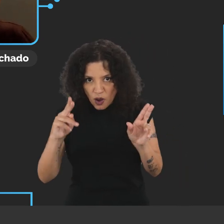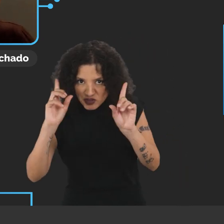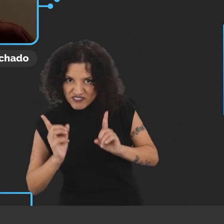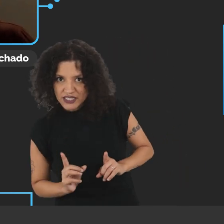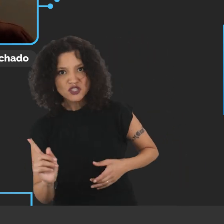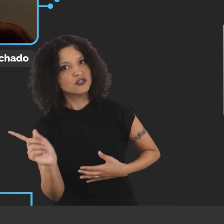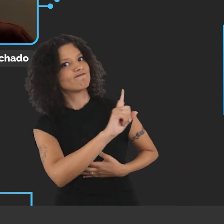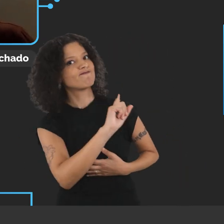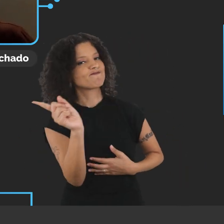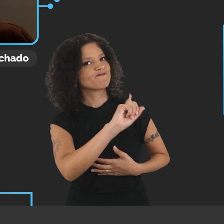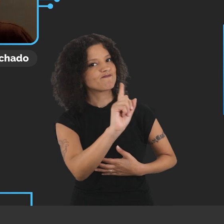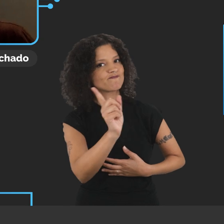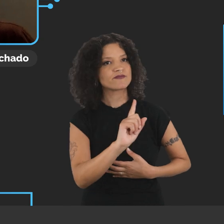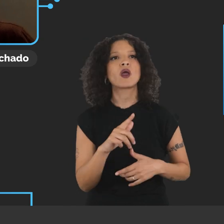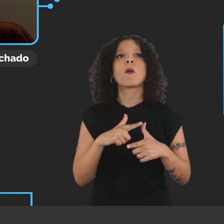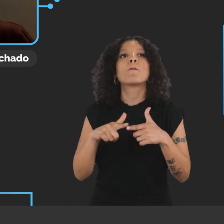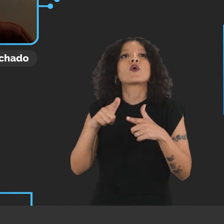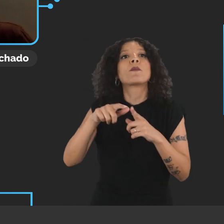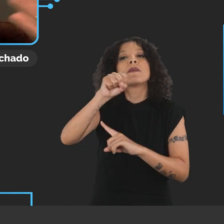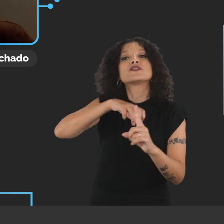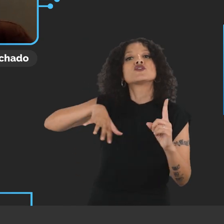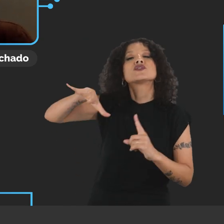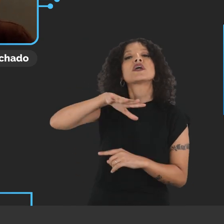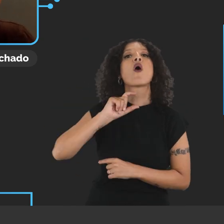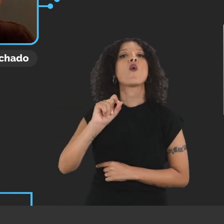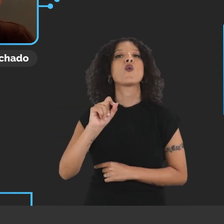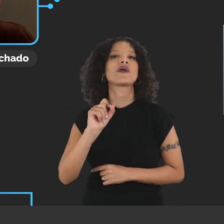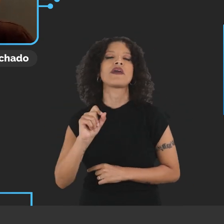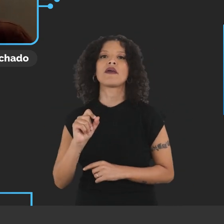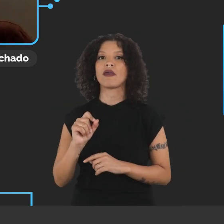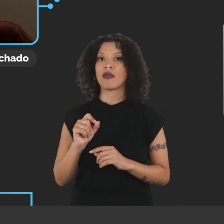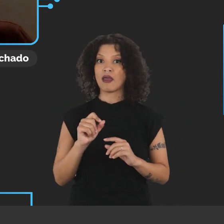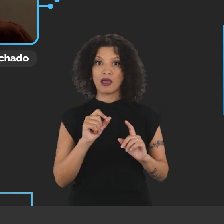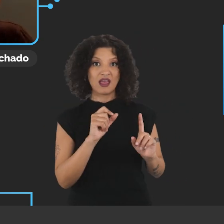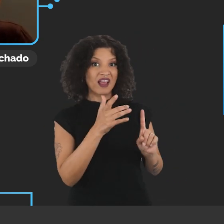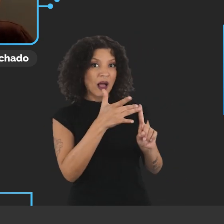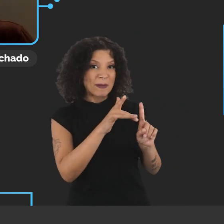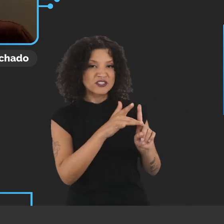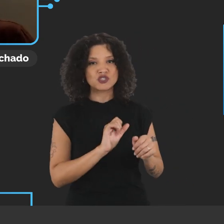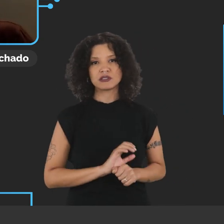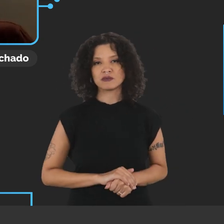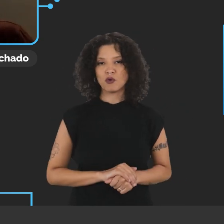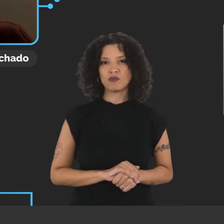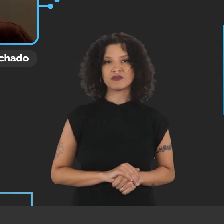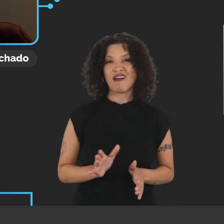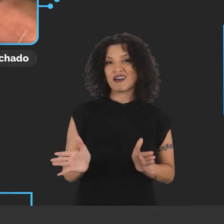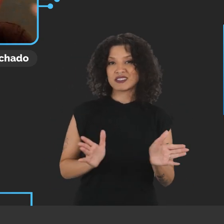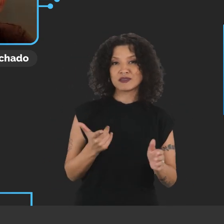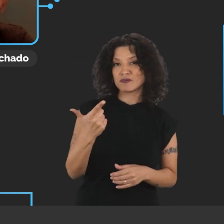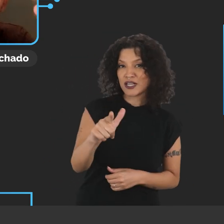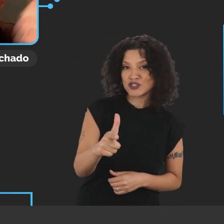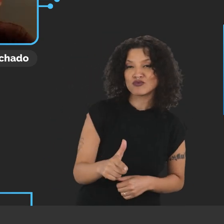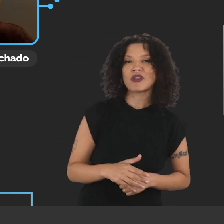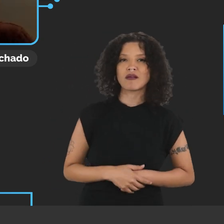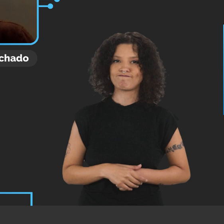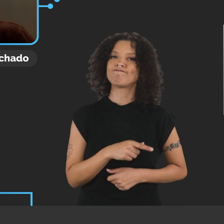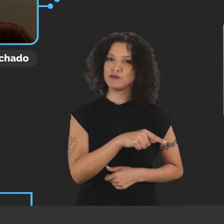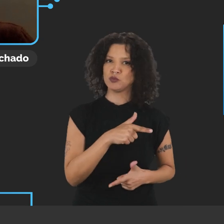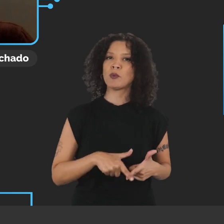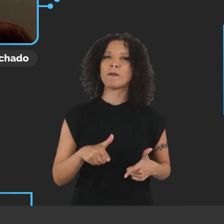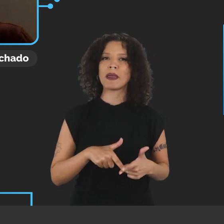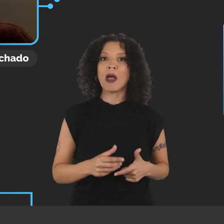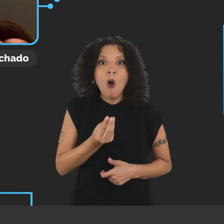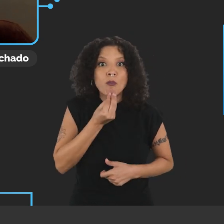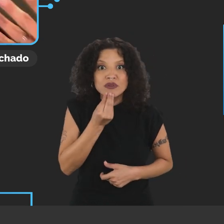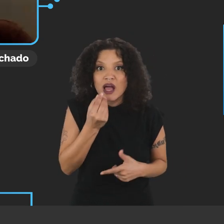Deficiência não é ineficiência, né? Então, o problema social não é a deficiência. O problema social é o capacitismo, é a falta de acessibilidade, é a falta